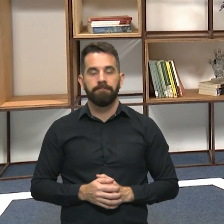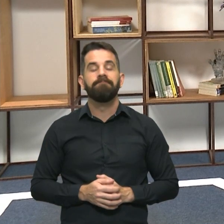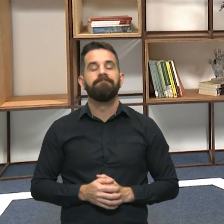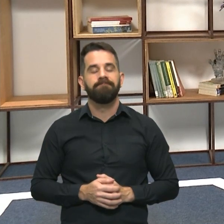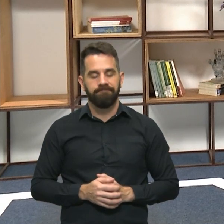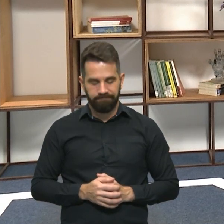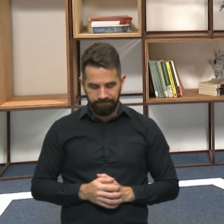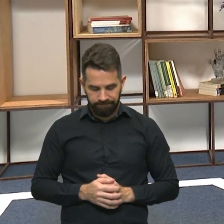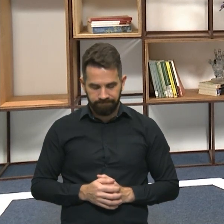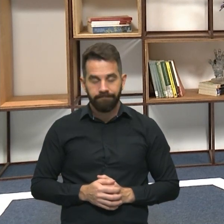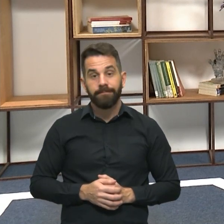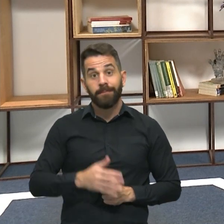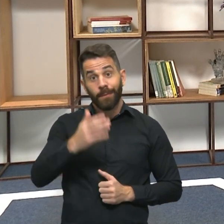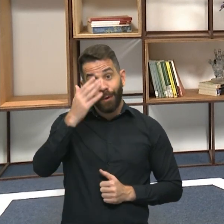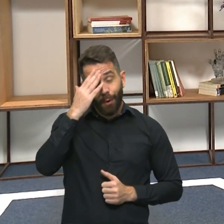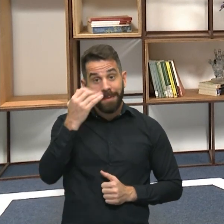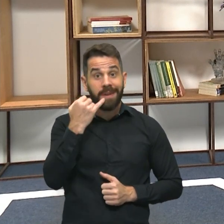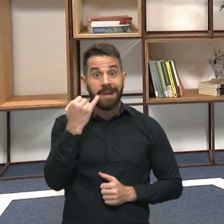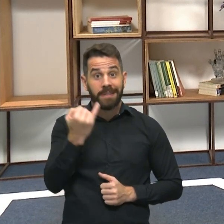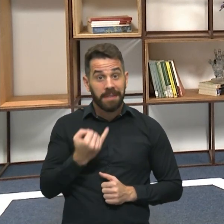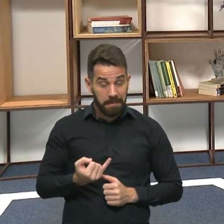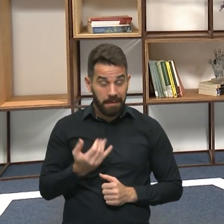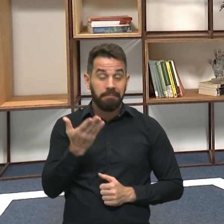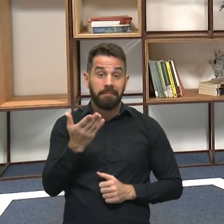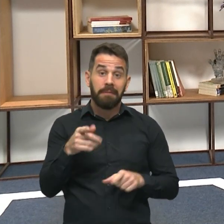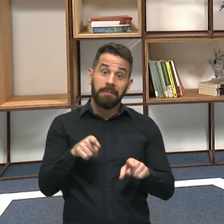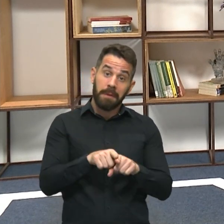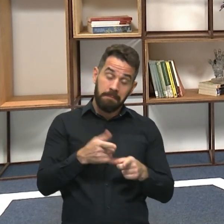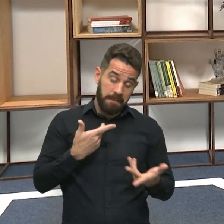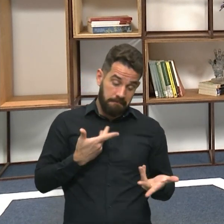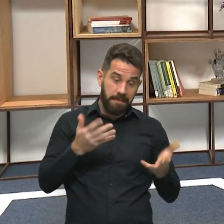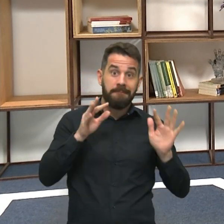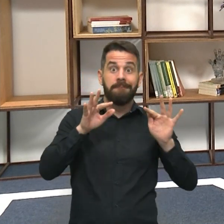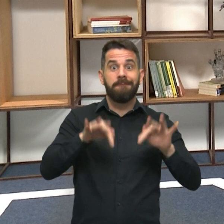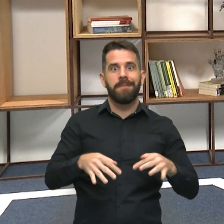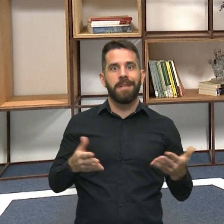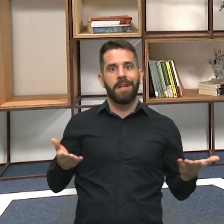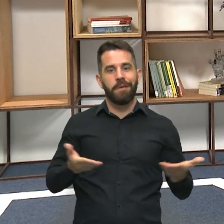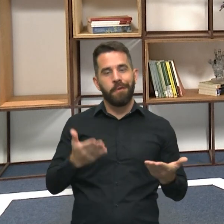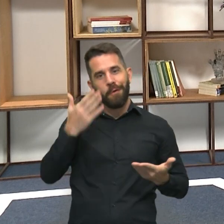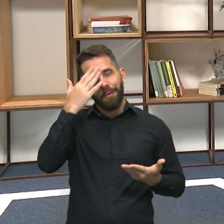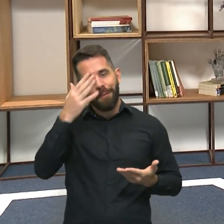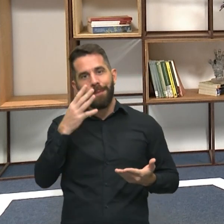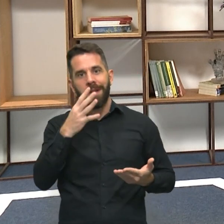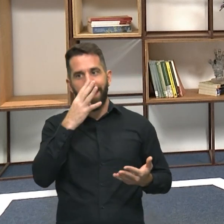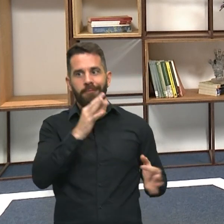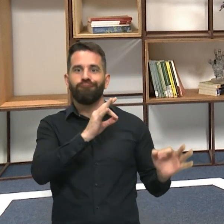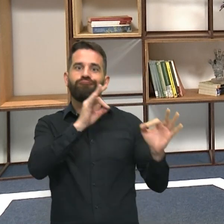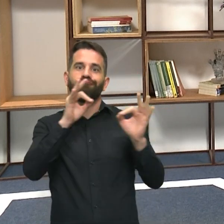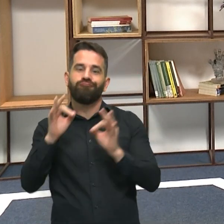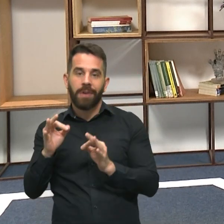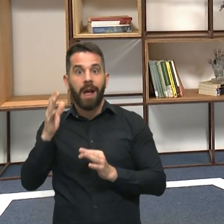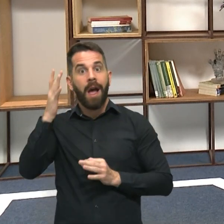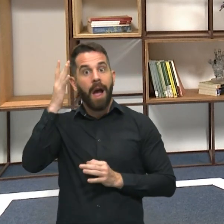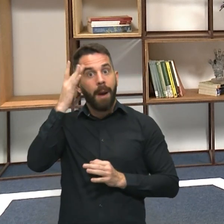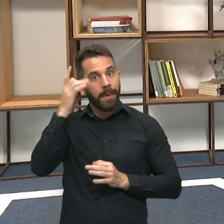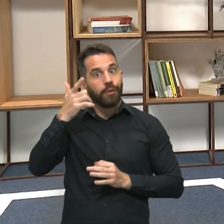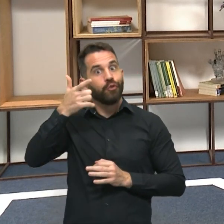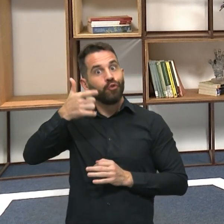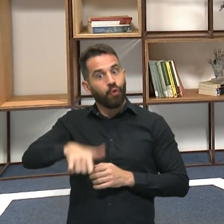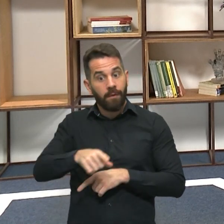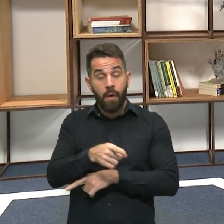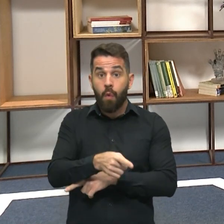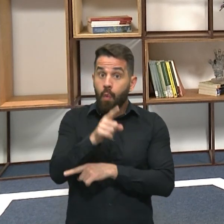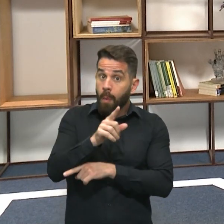Muito bem, muito obrigado, viu, Isabela? E eu já vou ficando por aqui, pessoal. Muito obrigado pela companhia de vocês. Amanhã eu tô de volta a partir